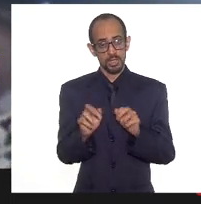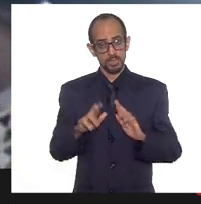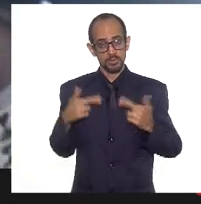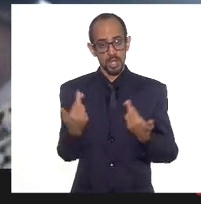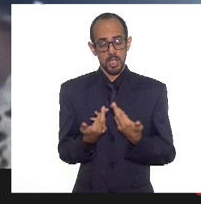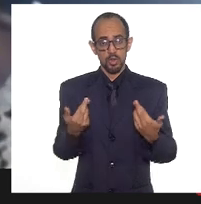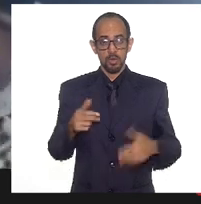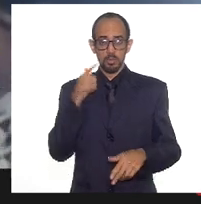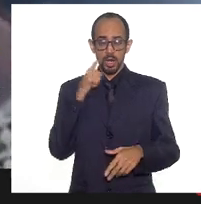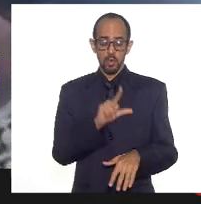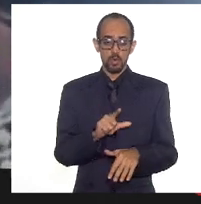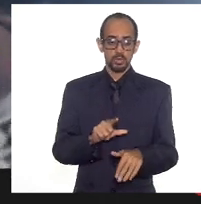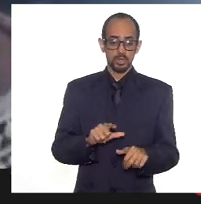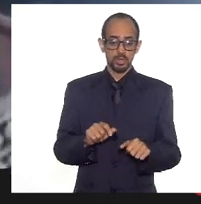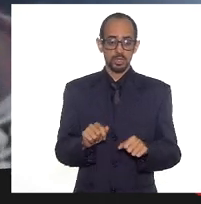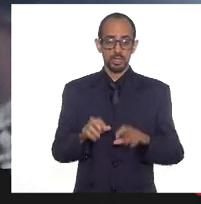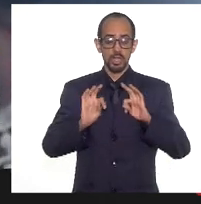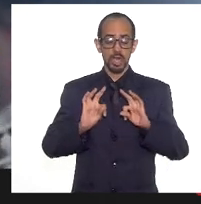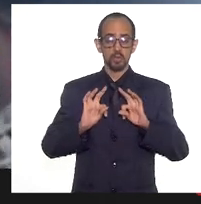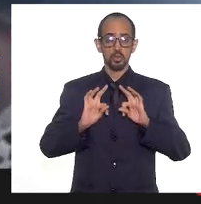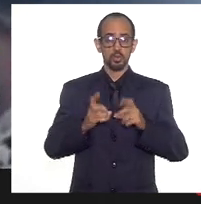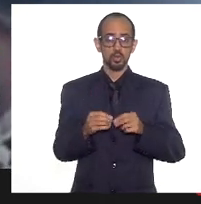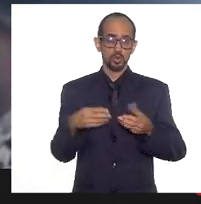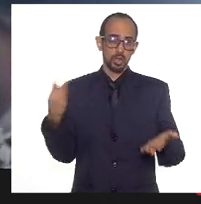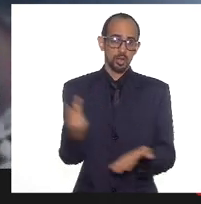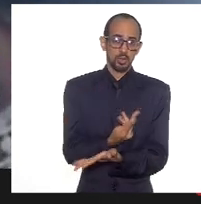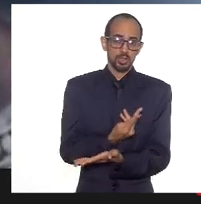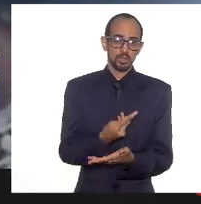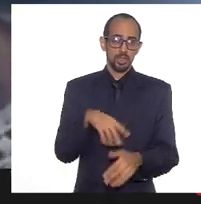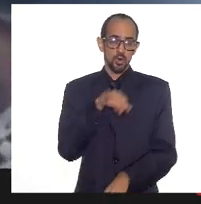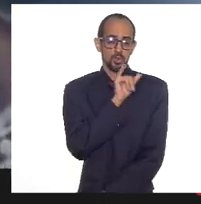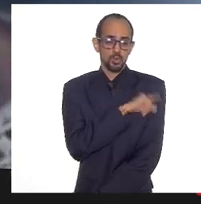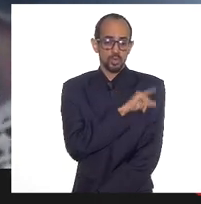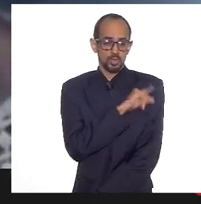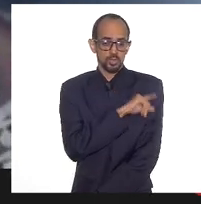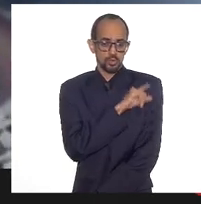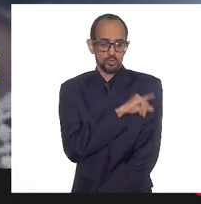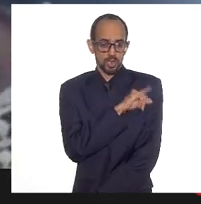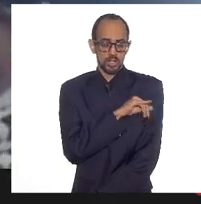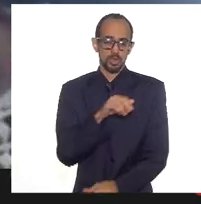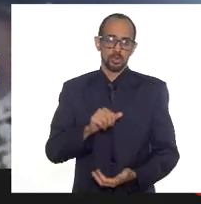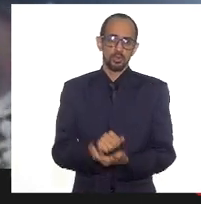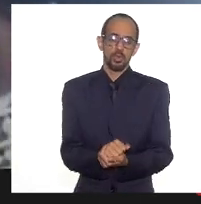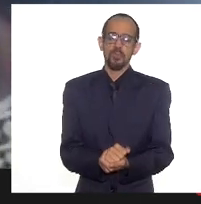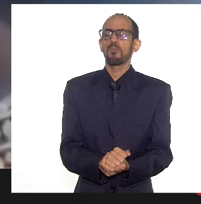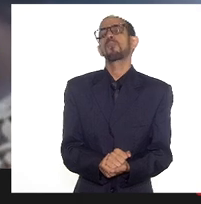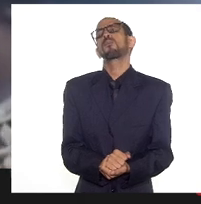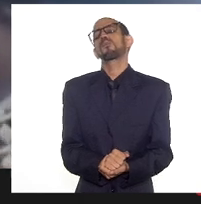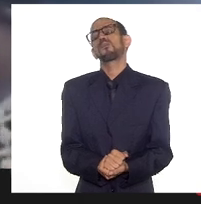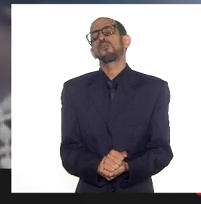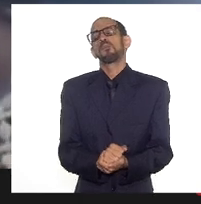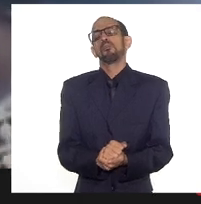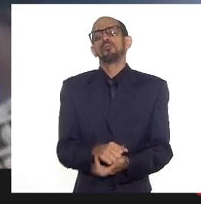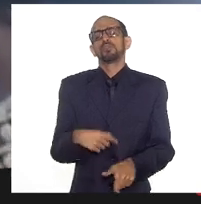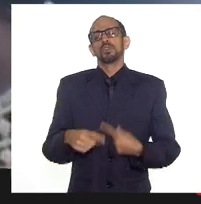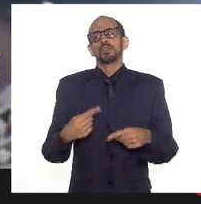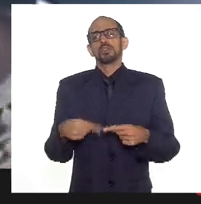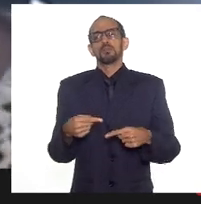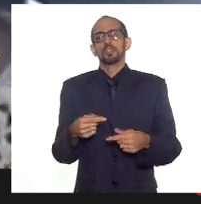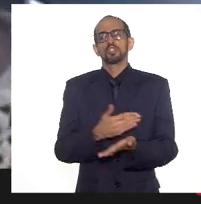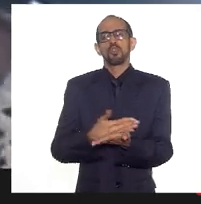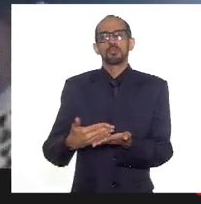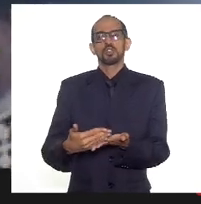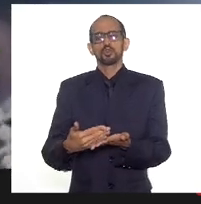ataques que aconteciam no Rio de Janeiro, né, principalmente no Morro do Dendê, naquela ocasião, né, e a partir daí começaram